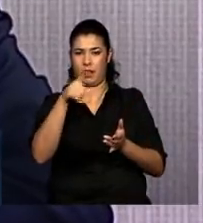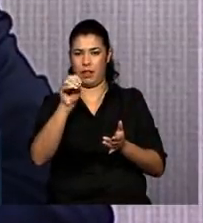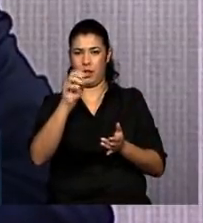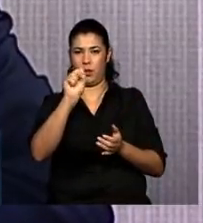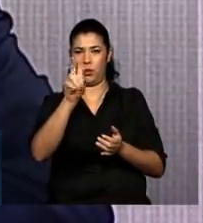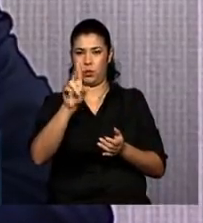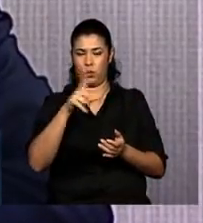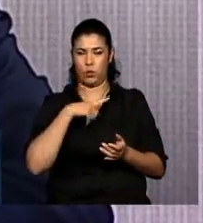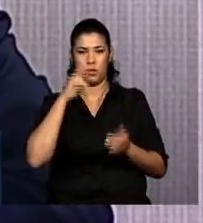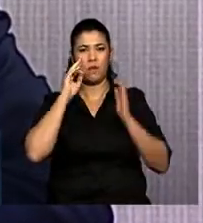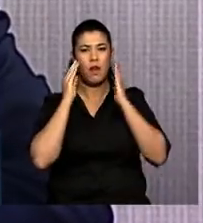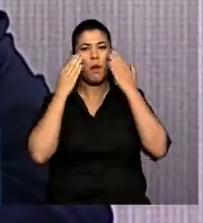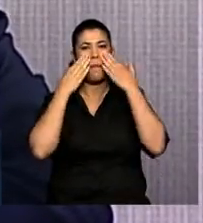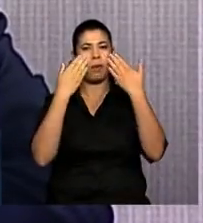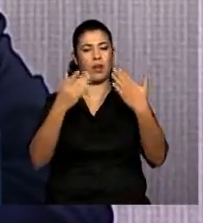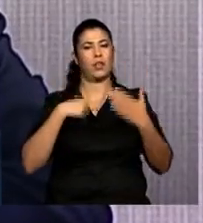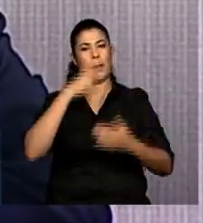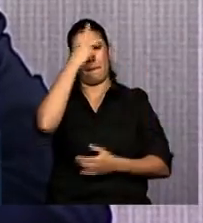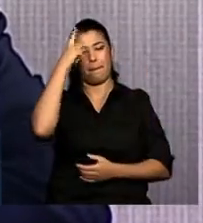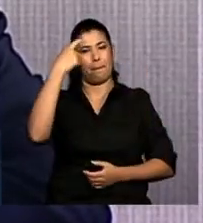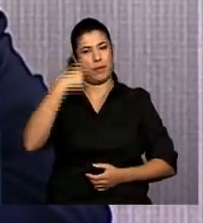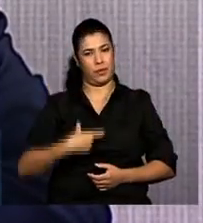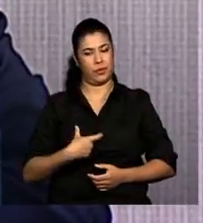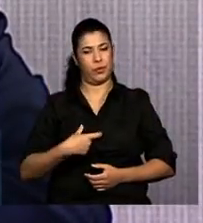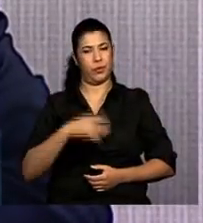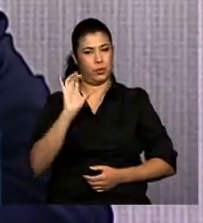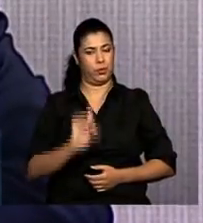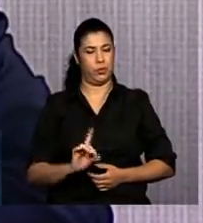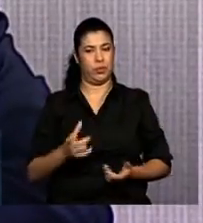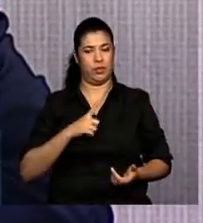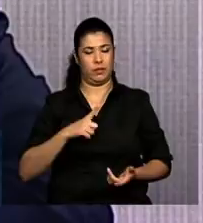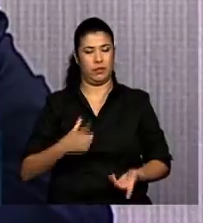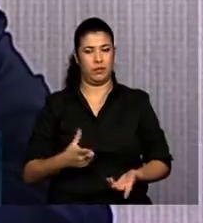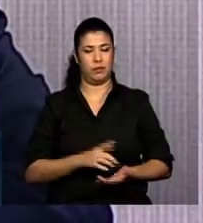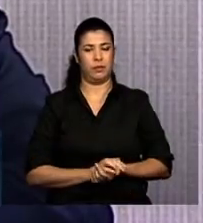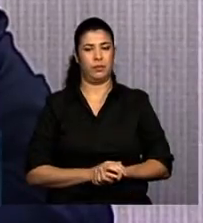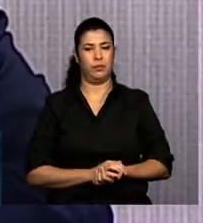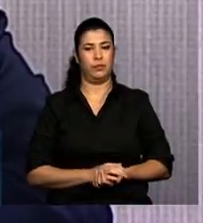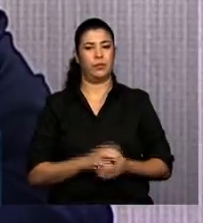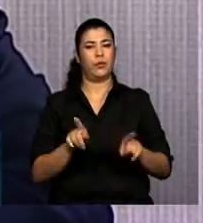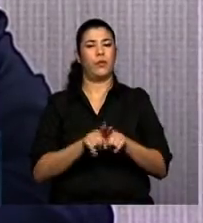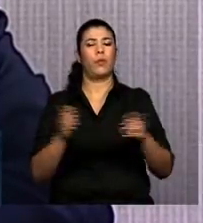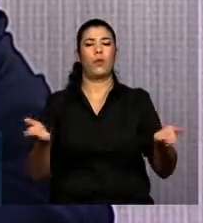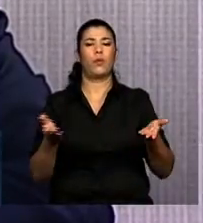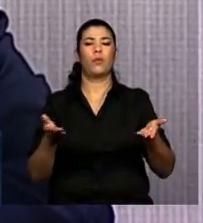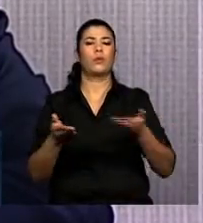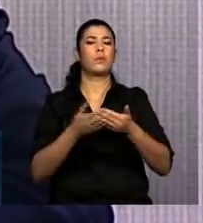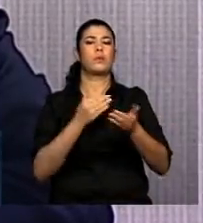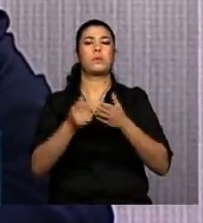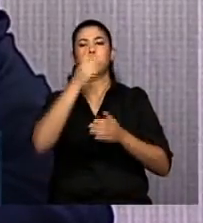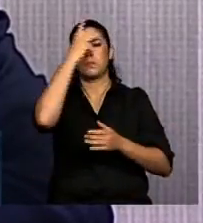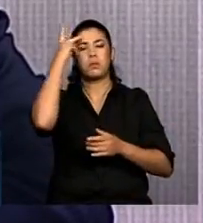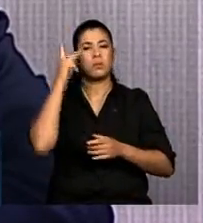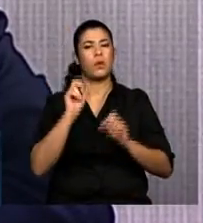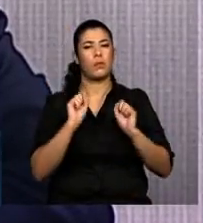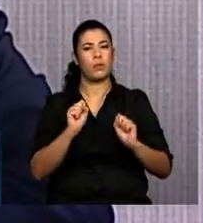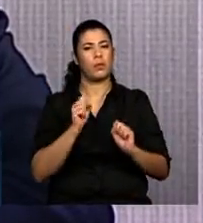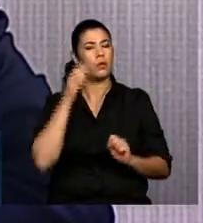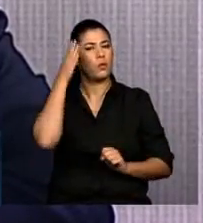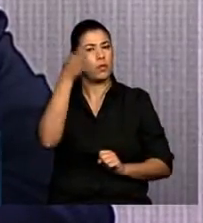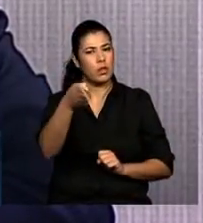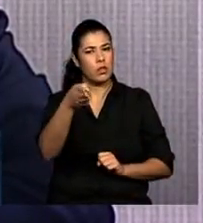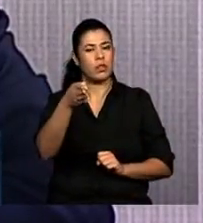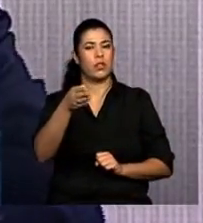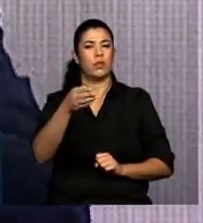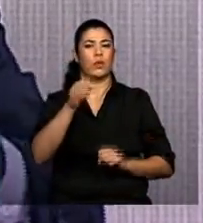visibilidade e respeitar o direito das pessoas, né? E hoje, qualquer pessoa pode procurar o sistema